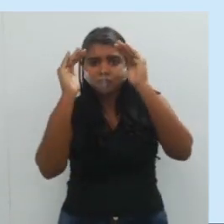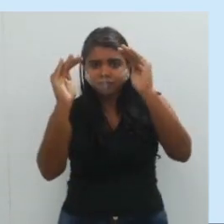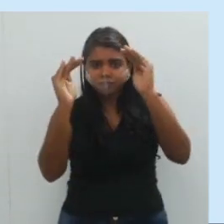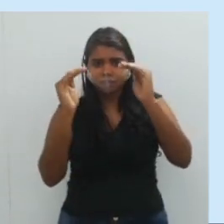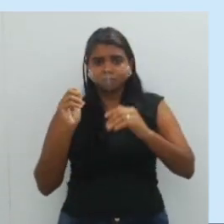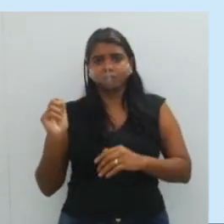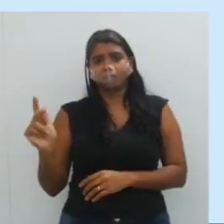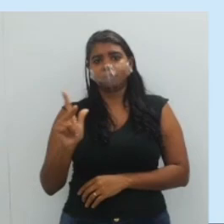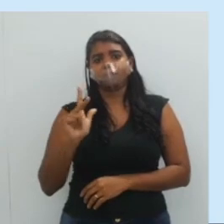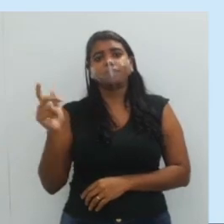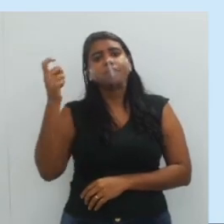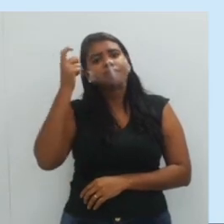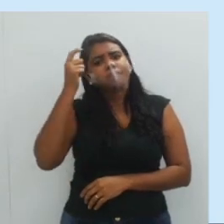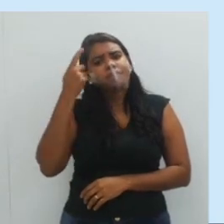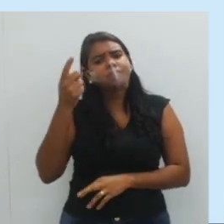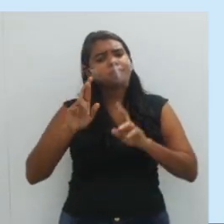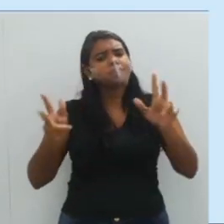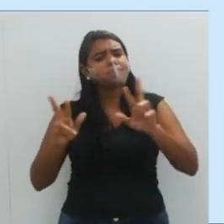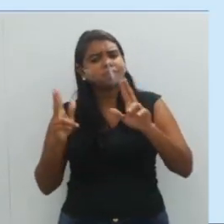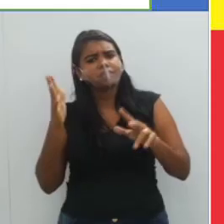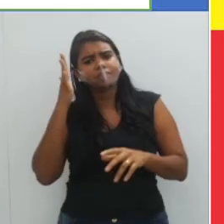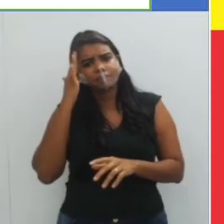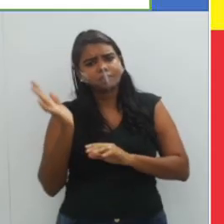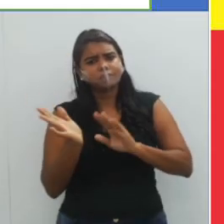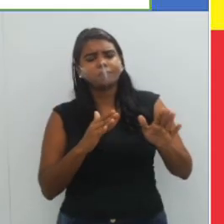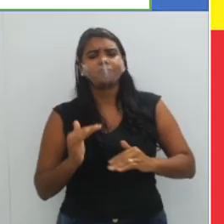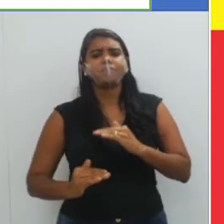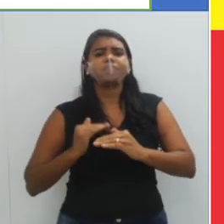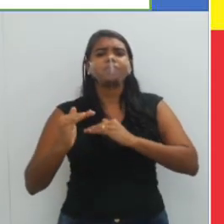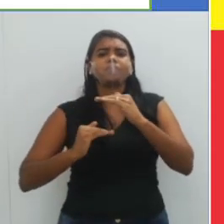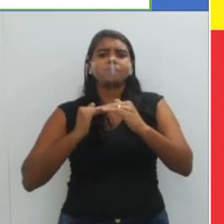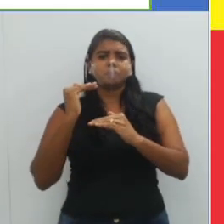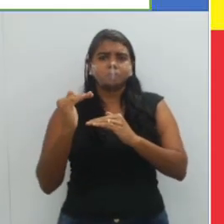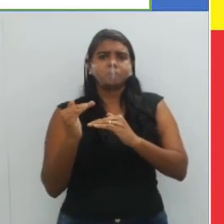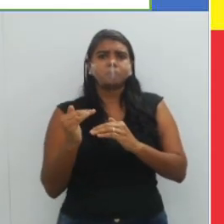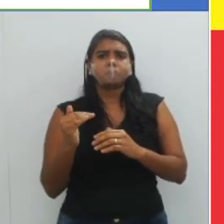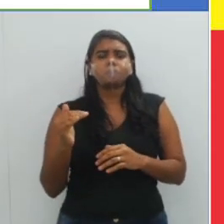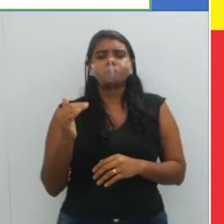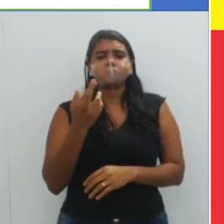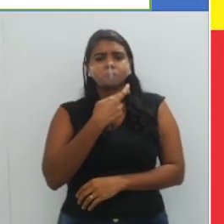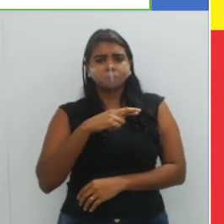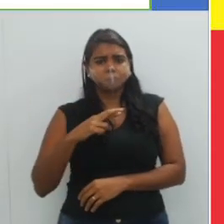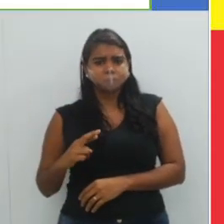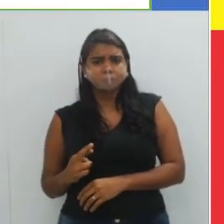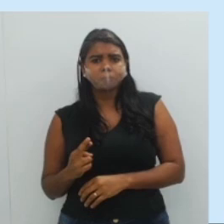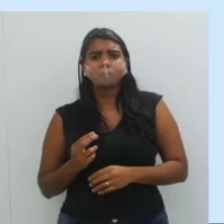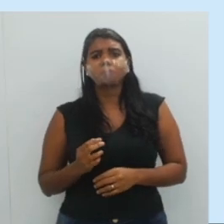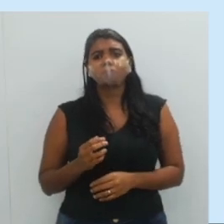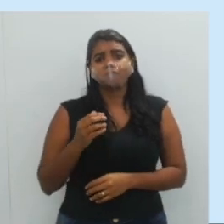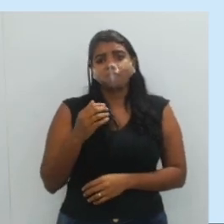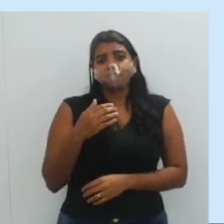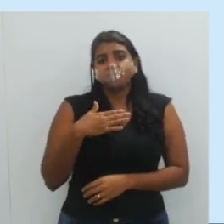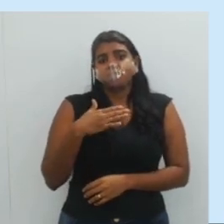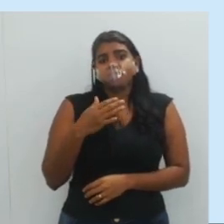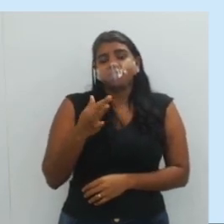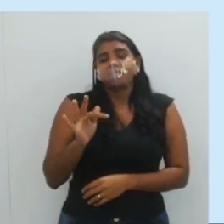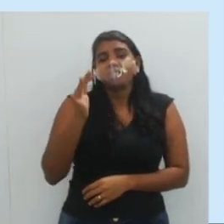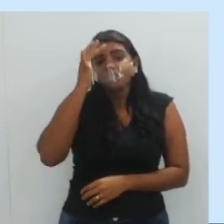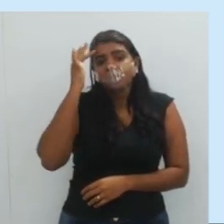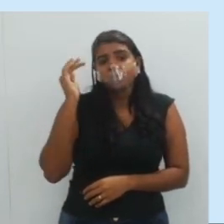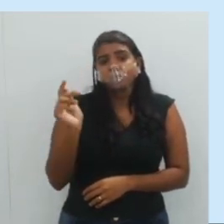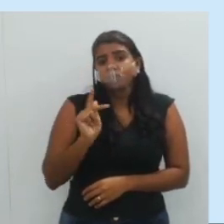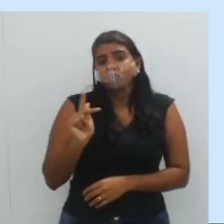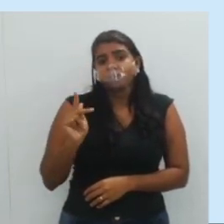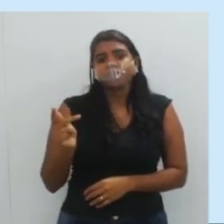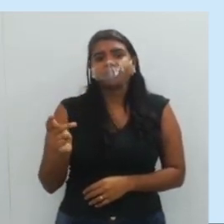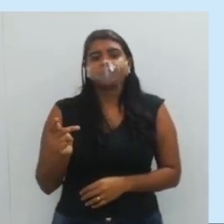a pluralidade de pensamento. Desenvolvimento da tolerância religiosa. Se eu não sou proselitista,